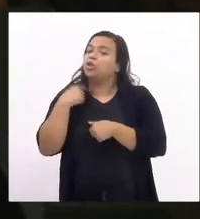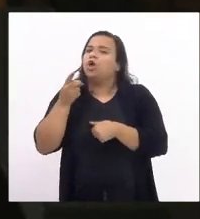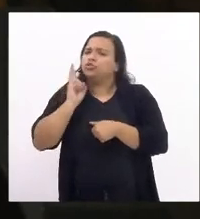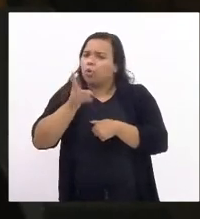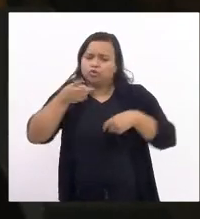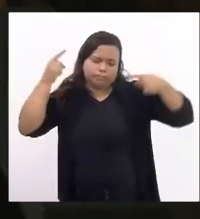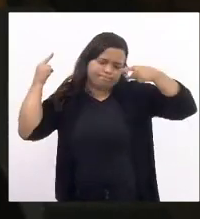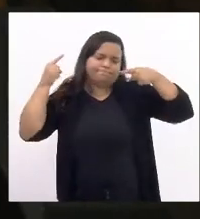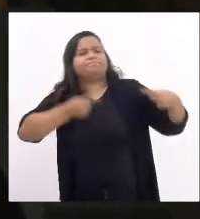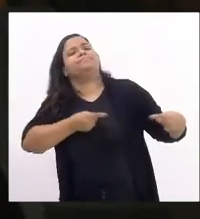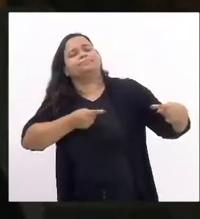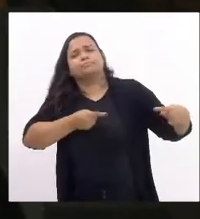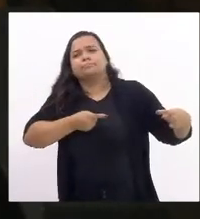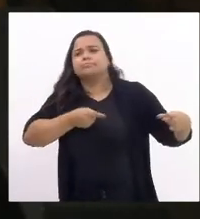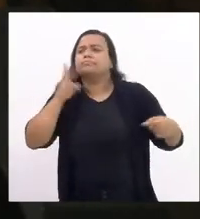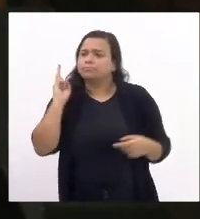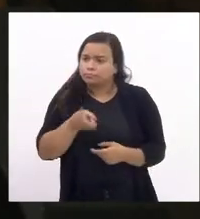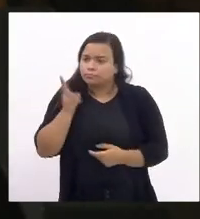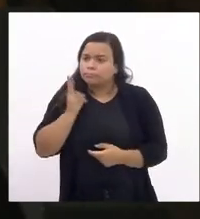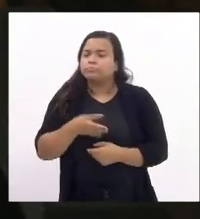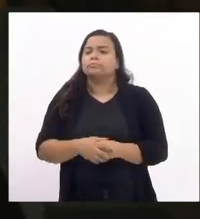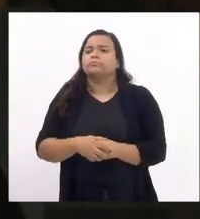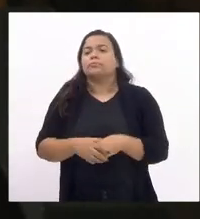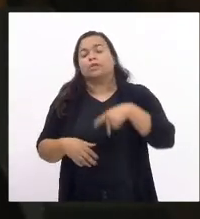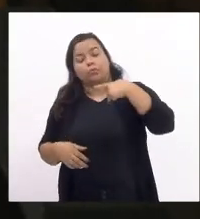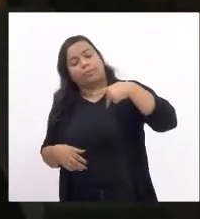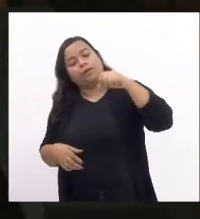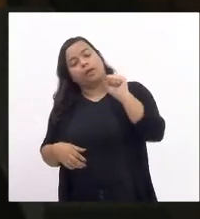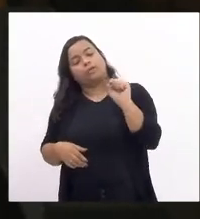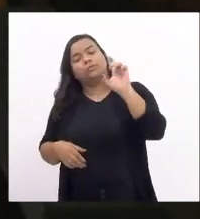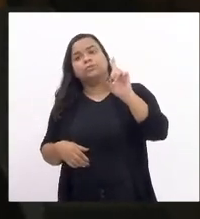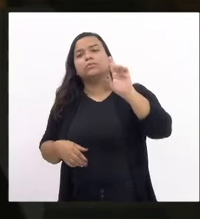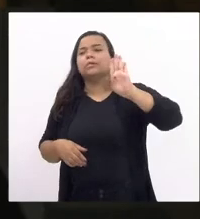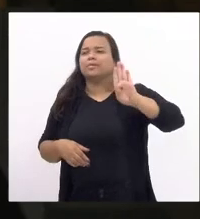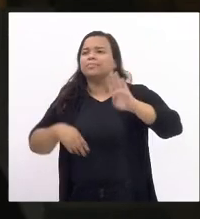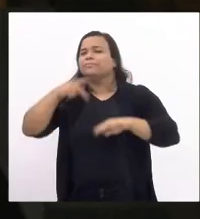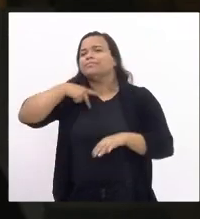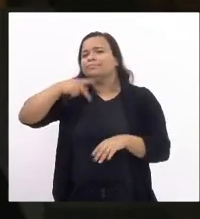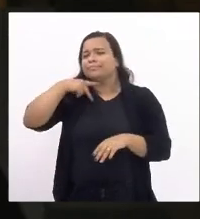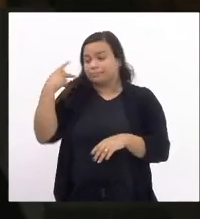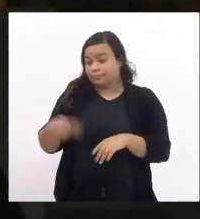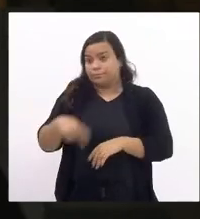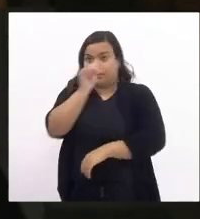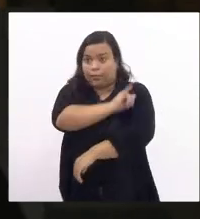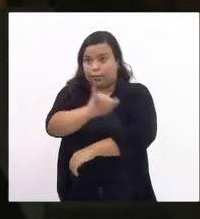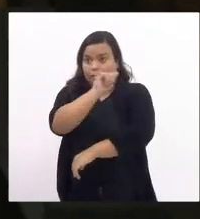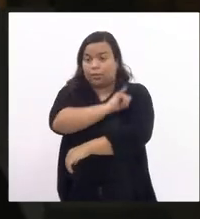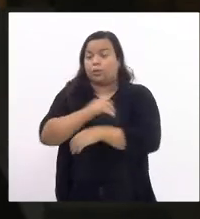oposição. E o PSDB do Rio de Janeiro está